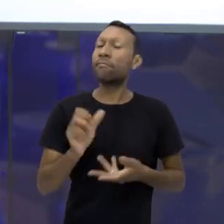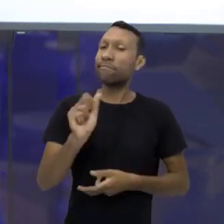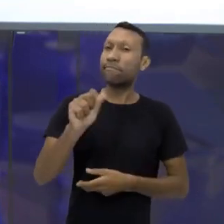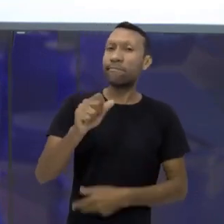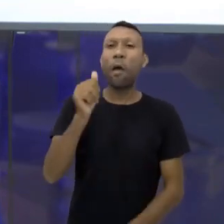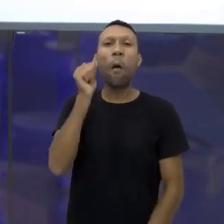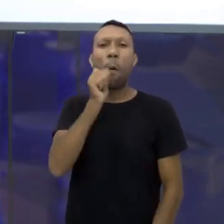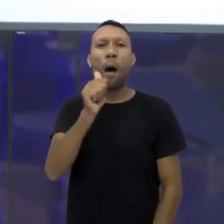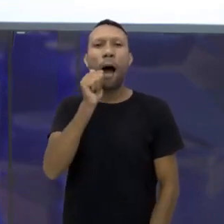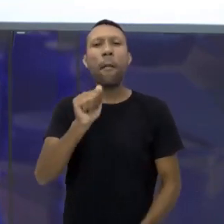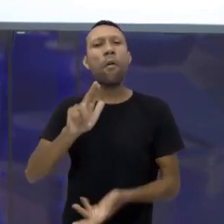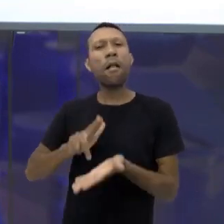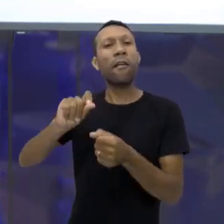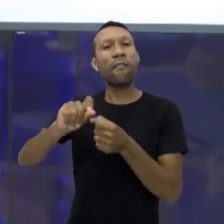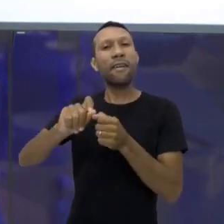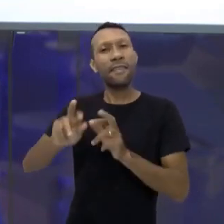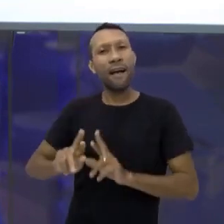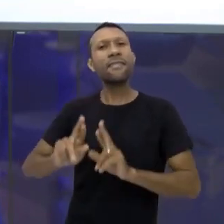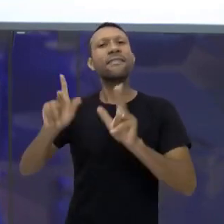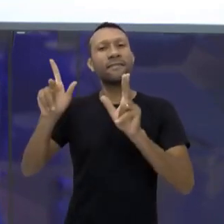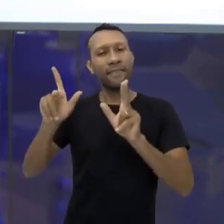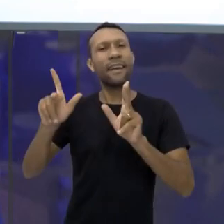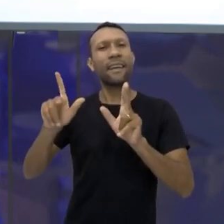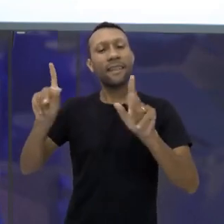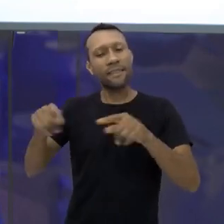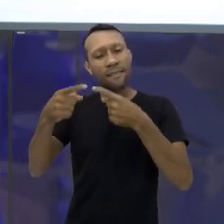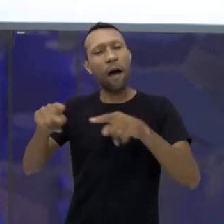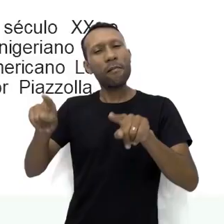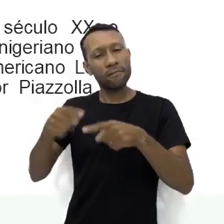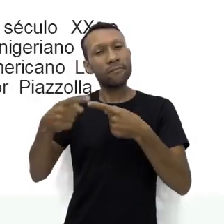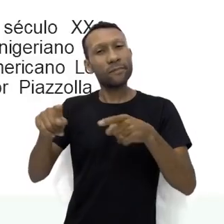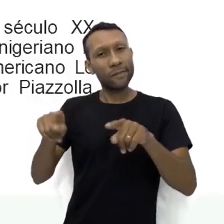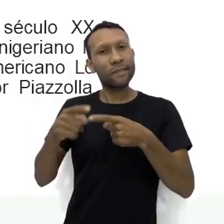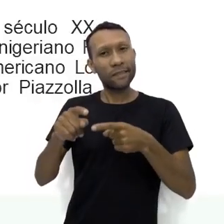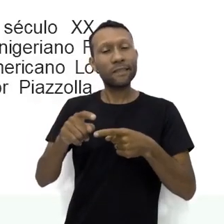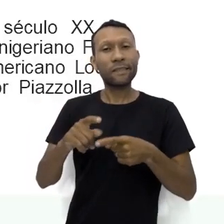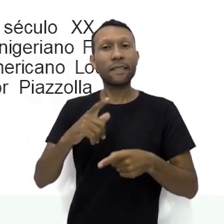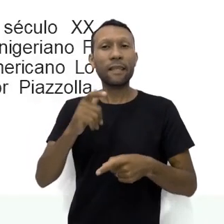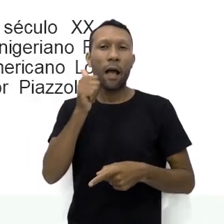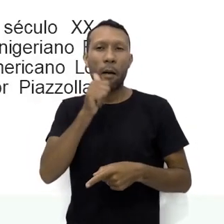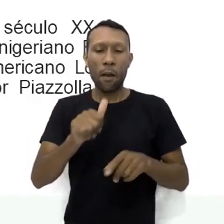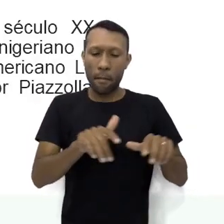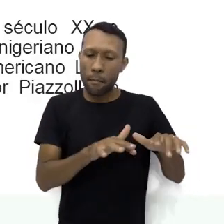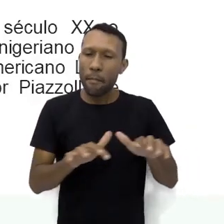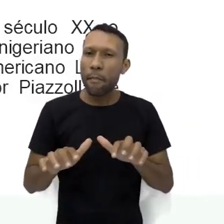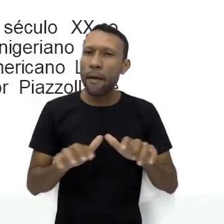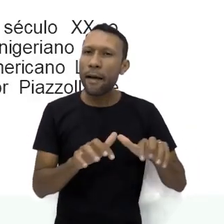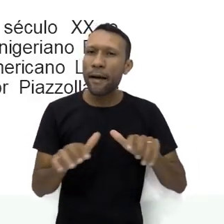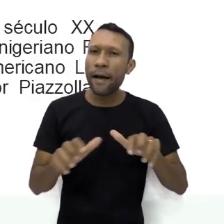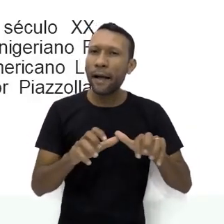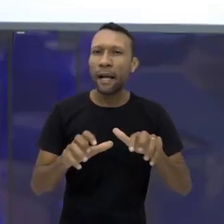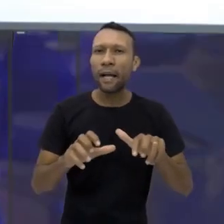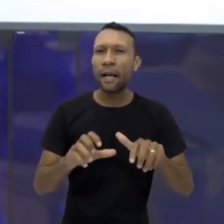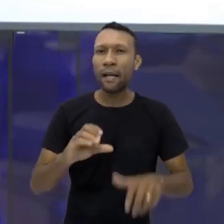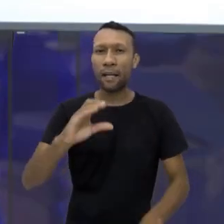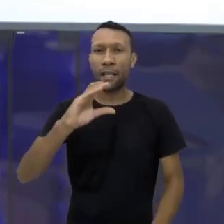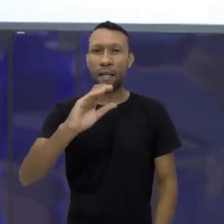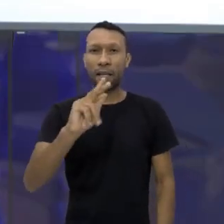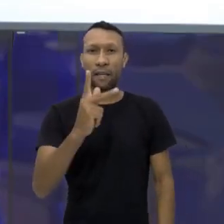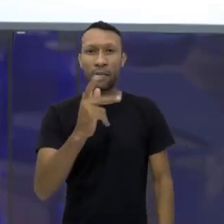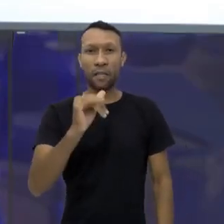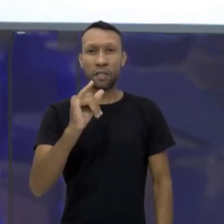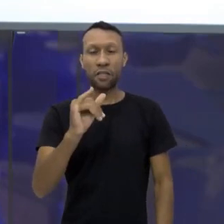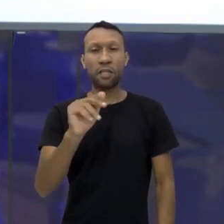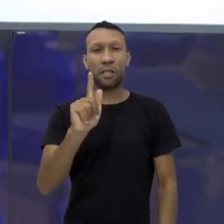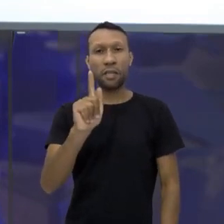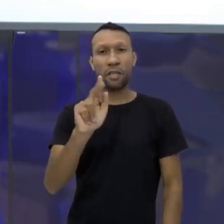ela faz todo esse diferencial em relação à música, que é a pianista carioca Chiquinha Gonzaga. E podemos